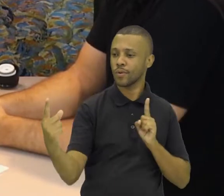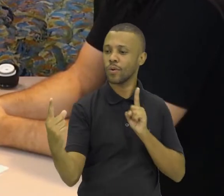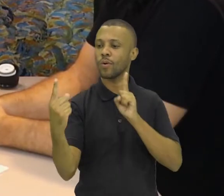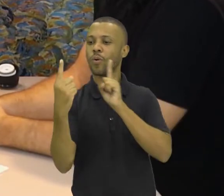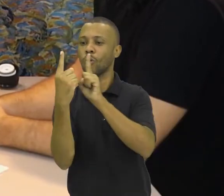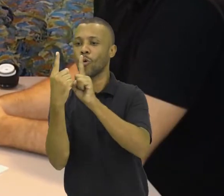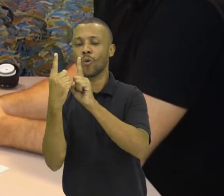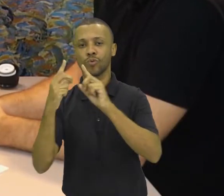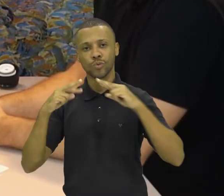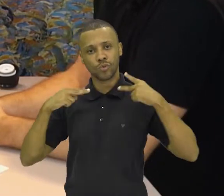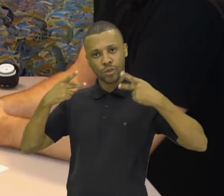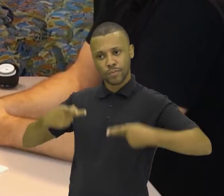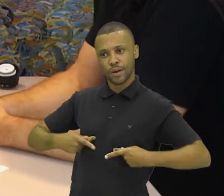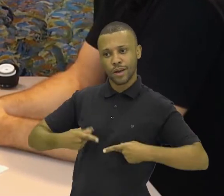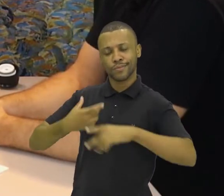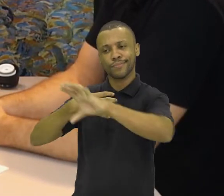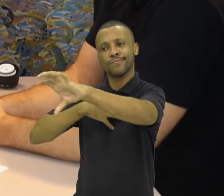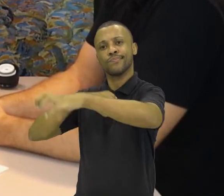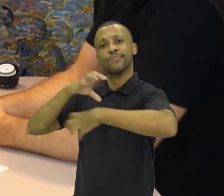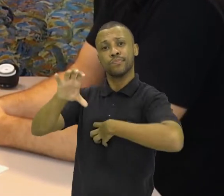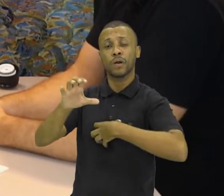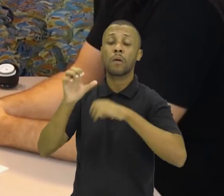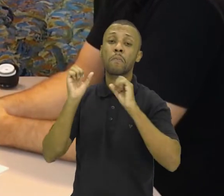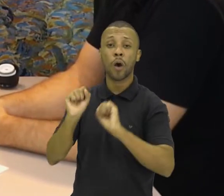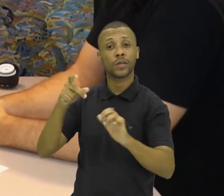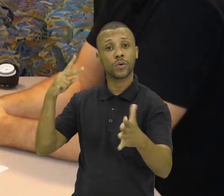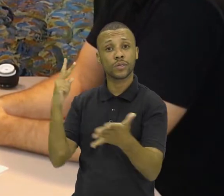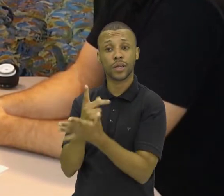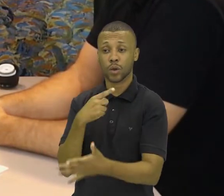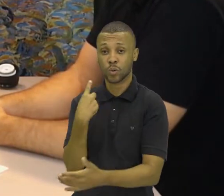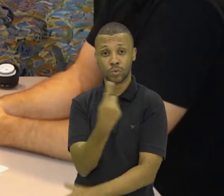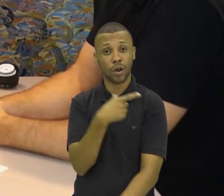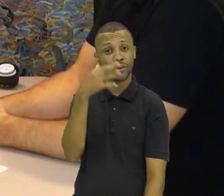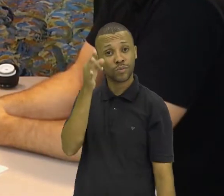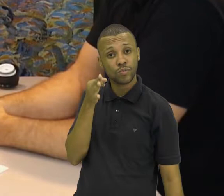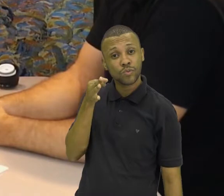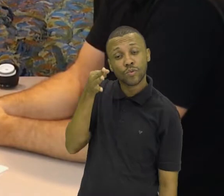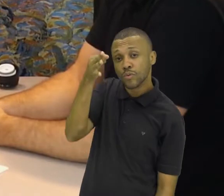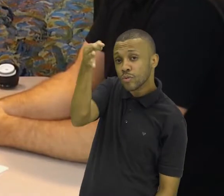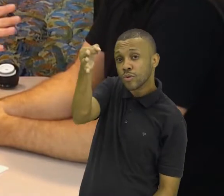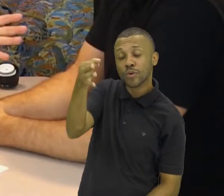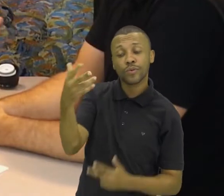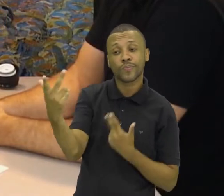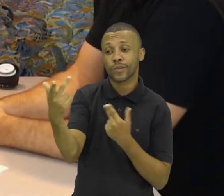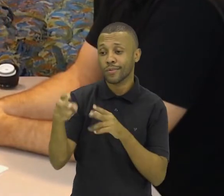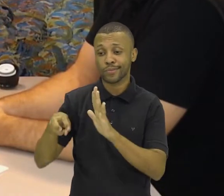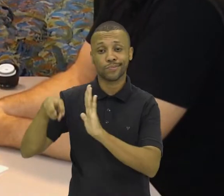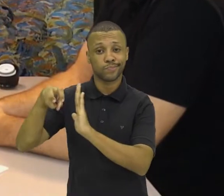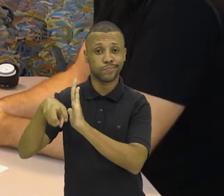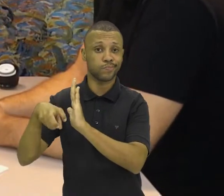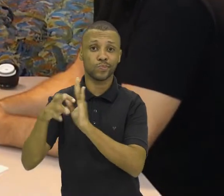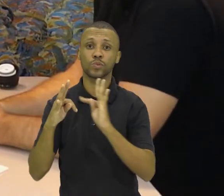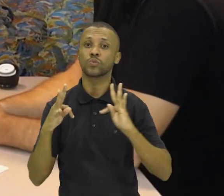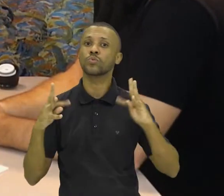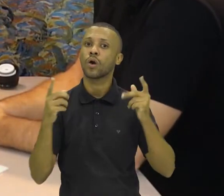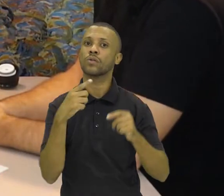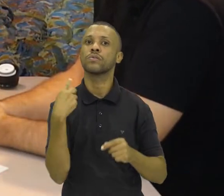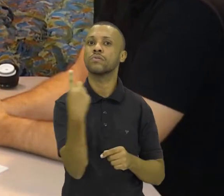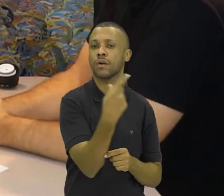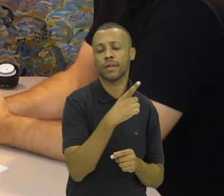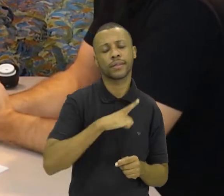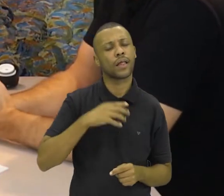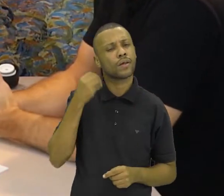ser humano que poderá ser a gente mesmo daqui a uns anos. Tá? Hoje, está todo mundo aqui, fora você que está na cadeira de rodas, todo